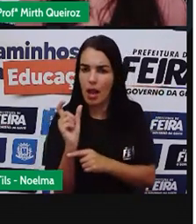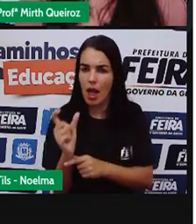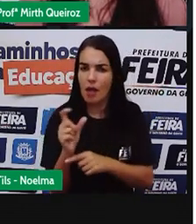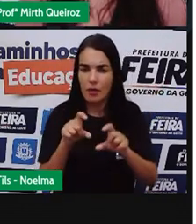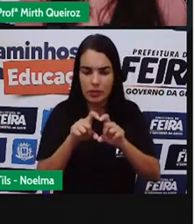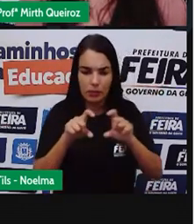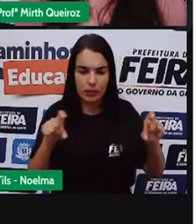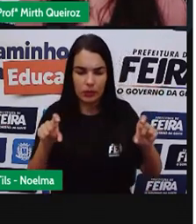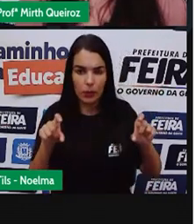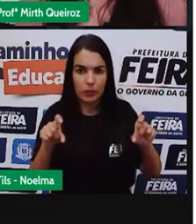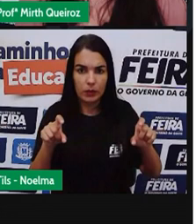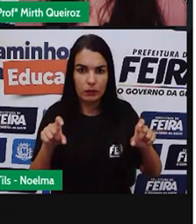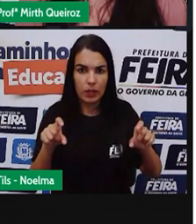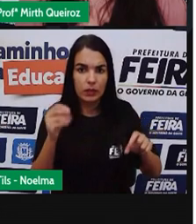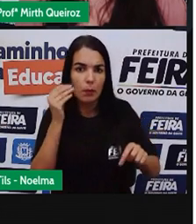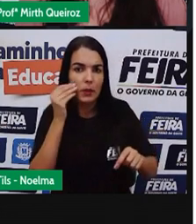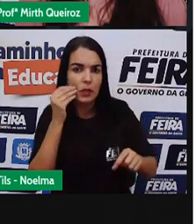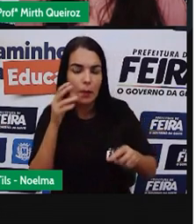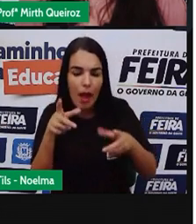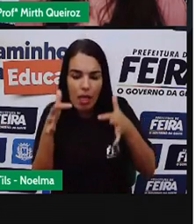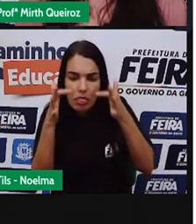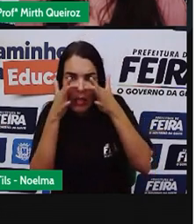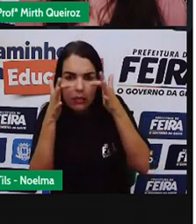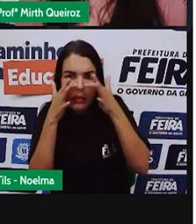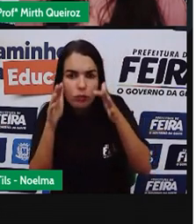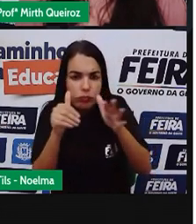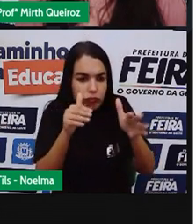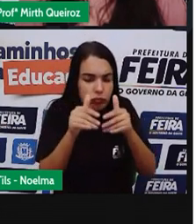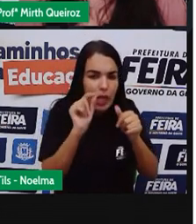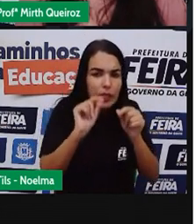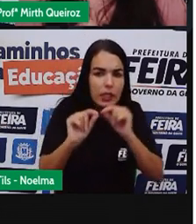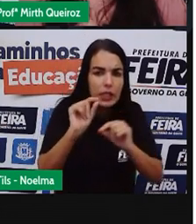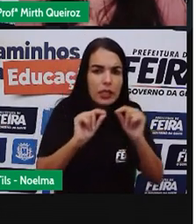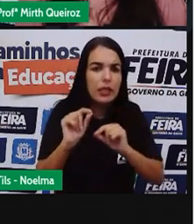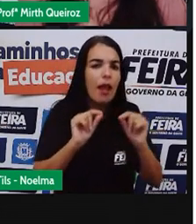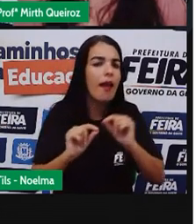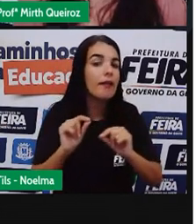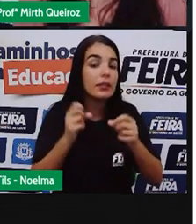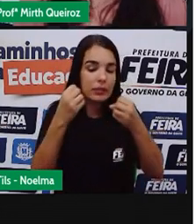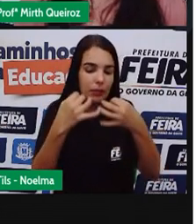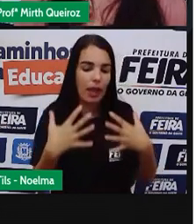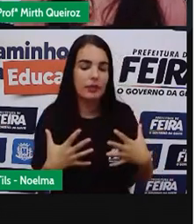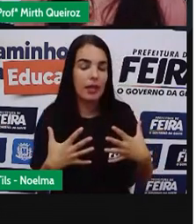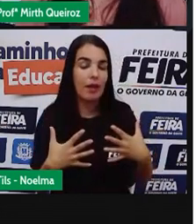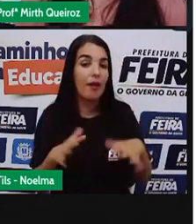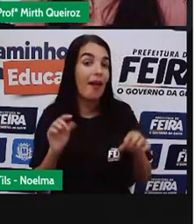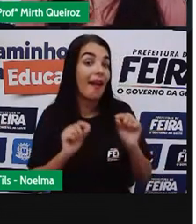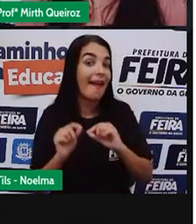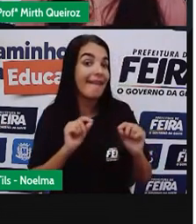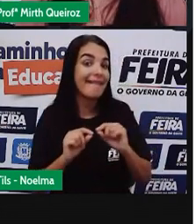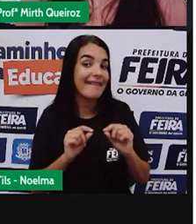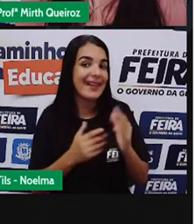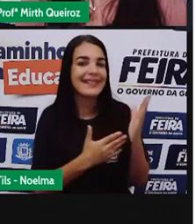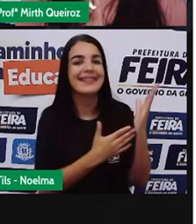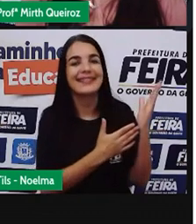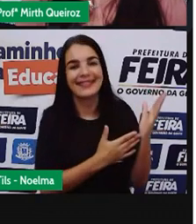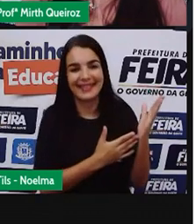e expressões na frase ou para chamar a atenção para uma explicação. Quem sou eu?